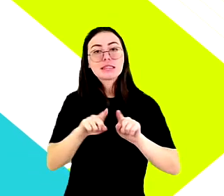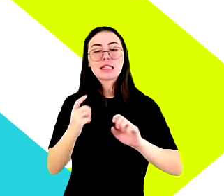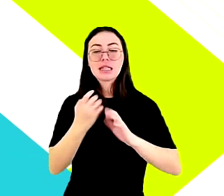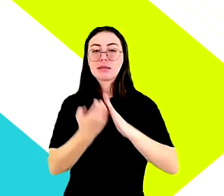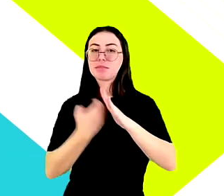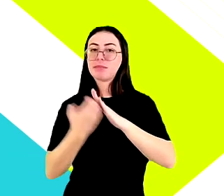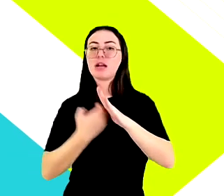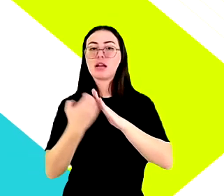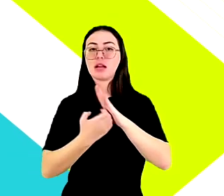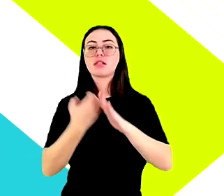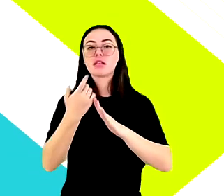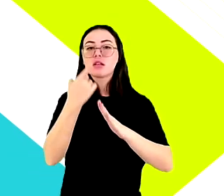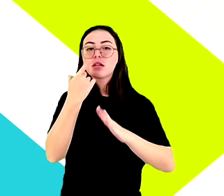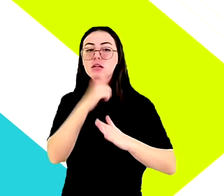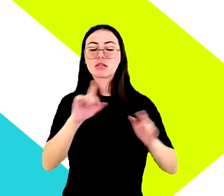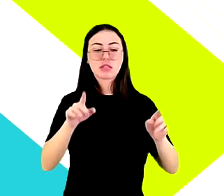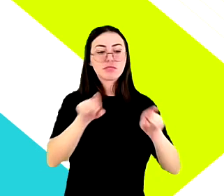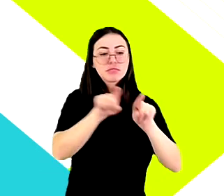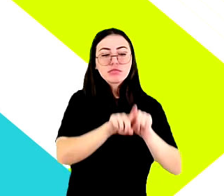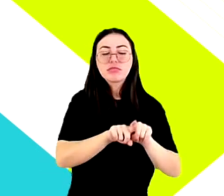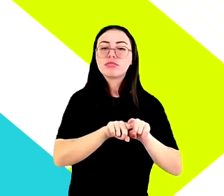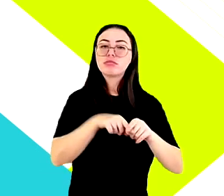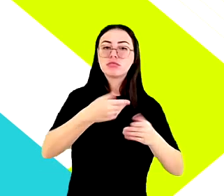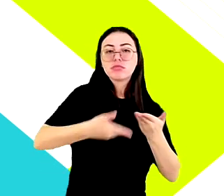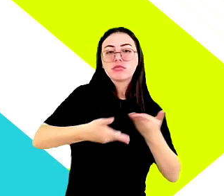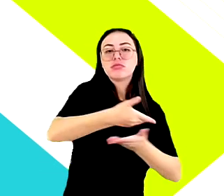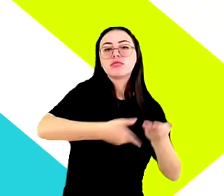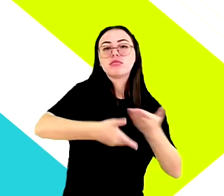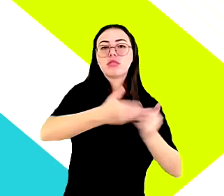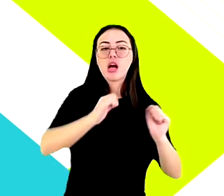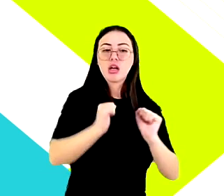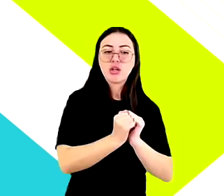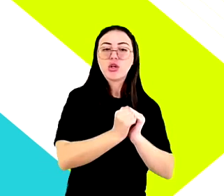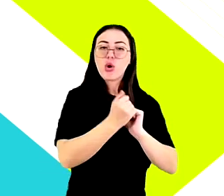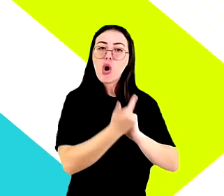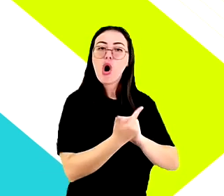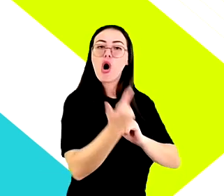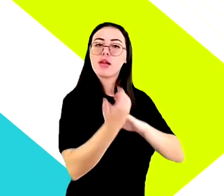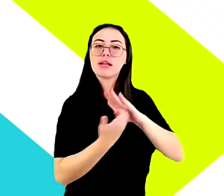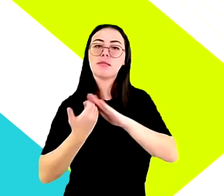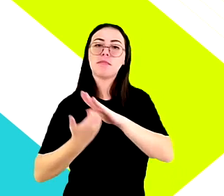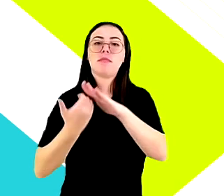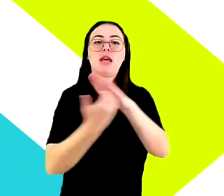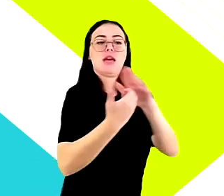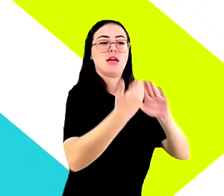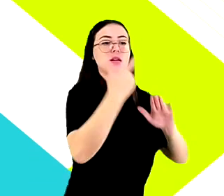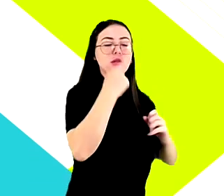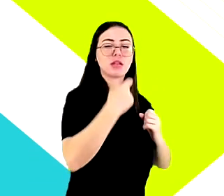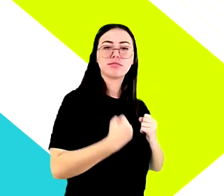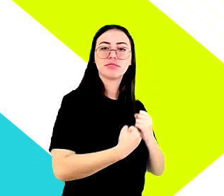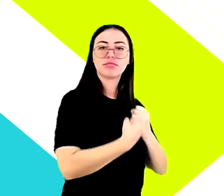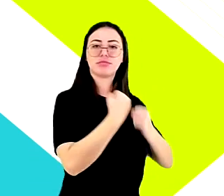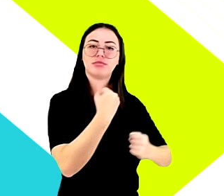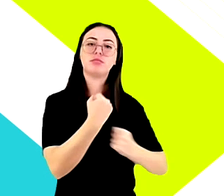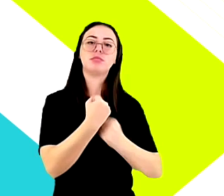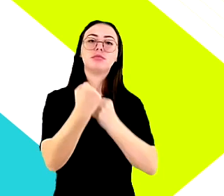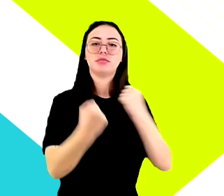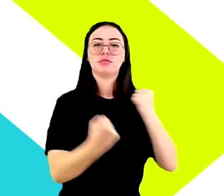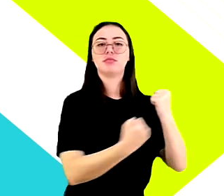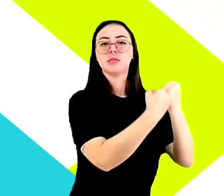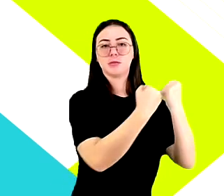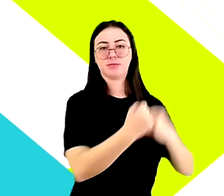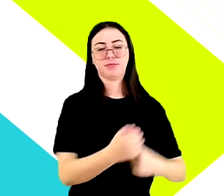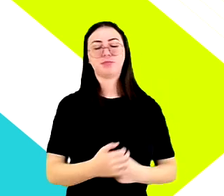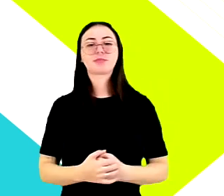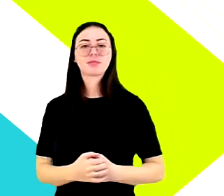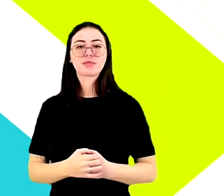isso junto com uma série de empresas. Depois eu vou comentar aqui no próximo slide as linhas de cuidado que a gente tem. Felizmente, a